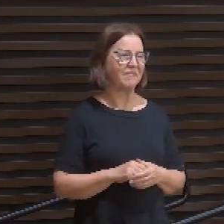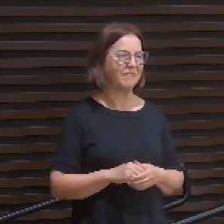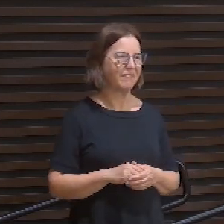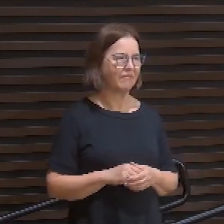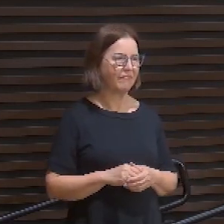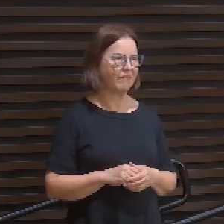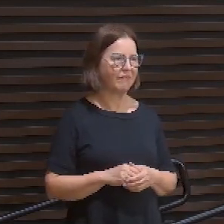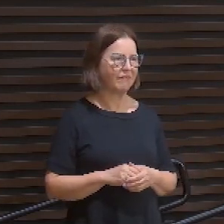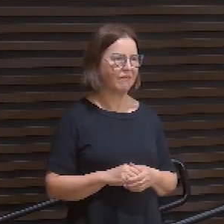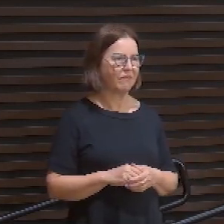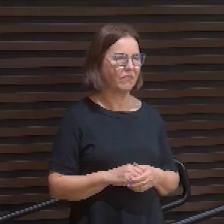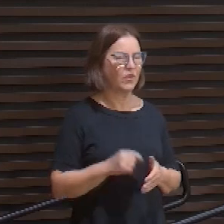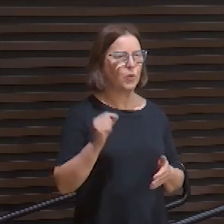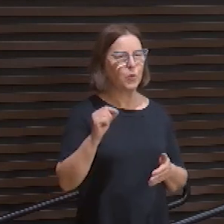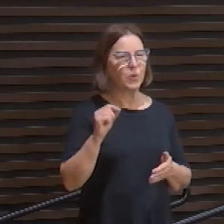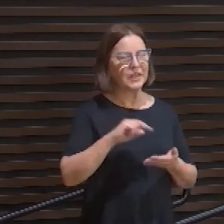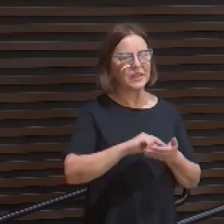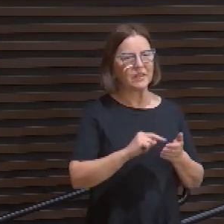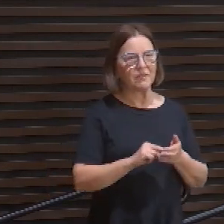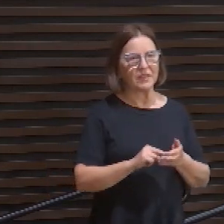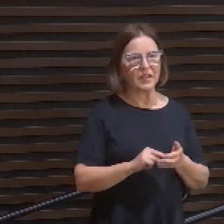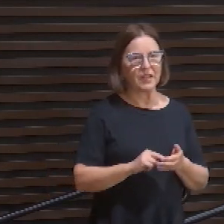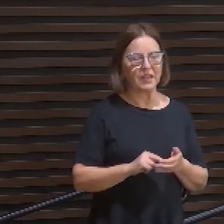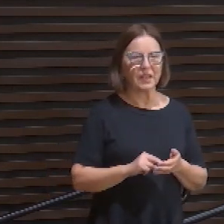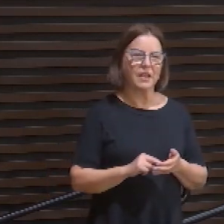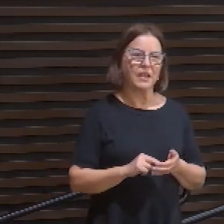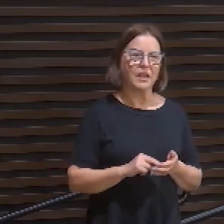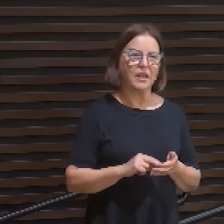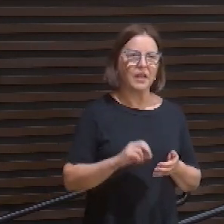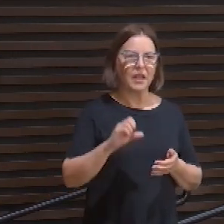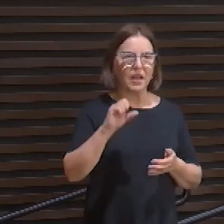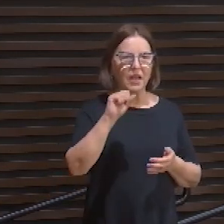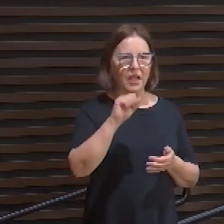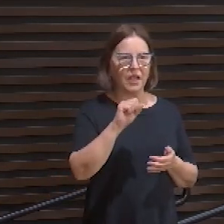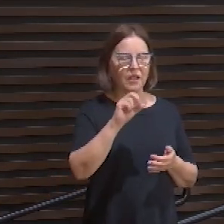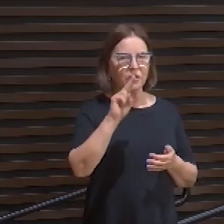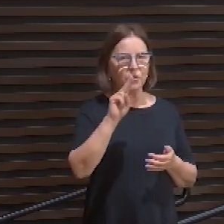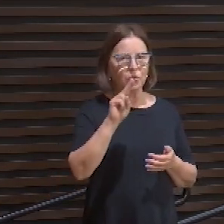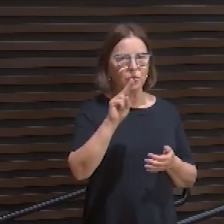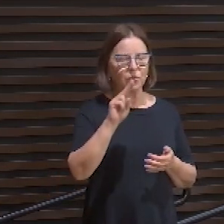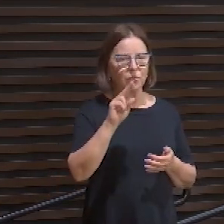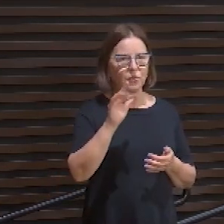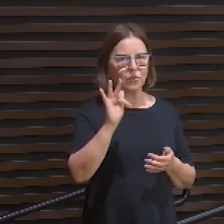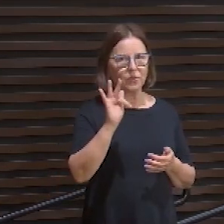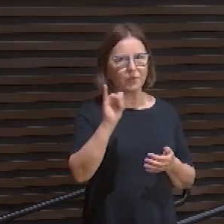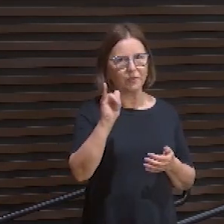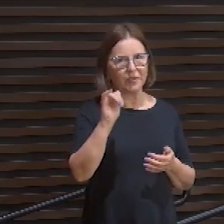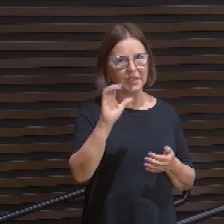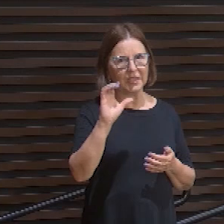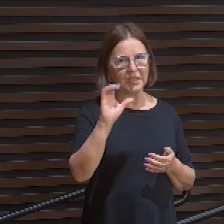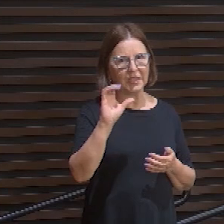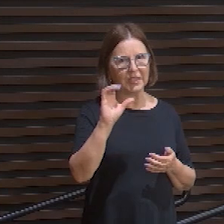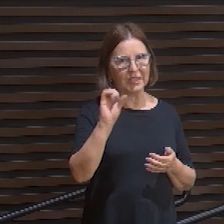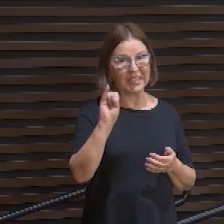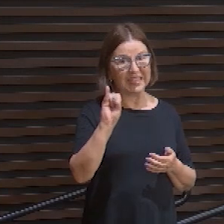O que é suficiência, eficiência e eficácia?